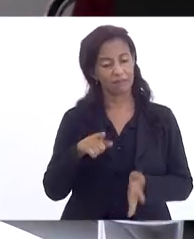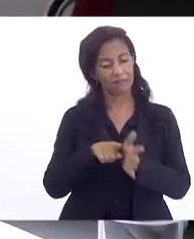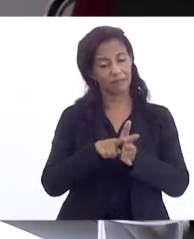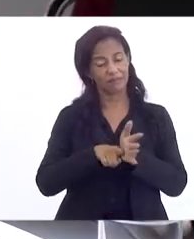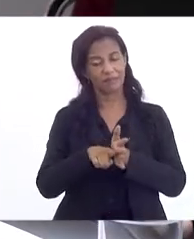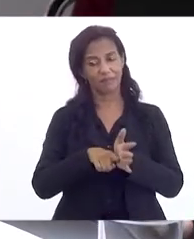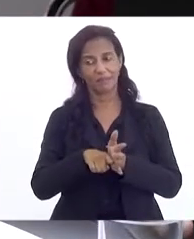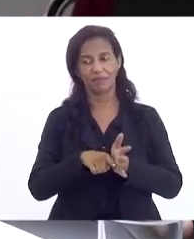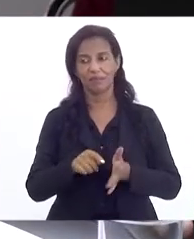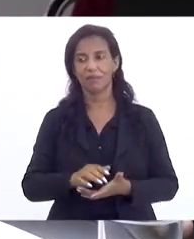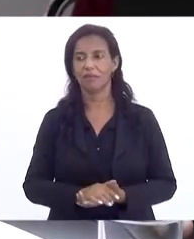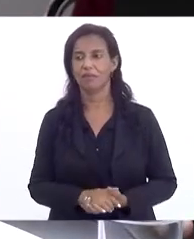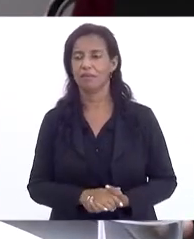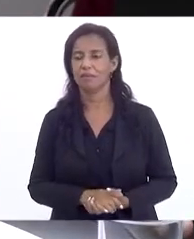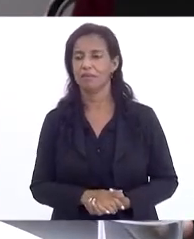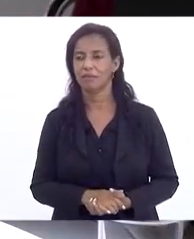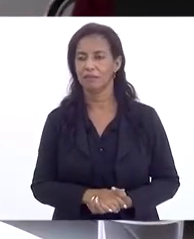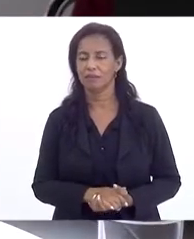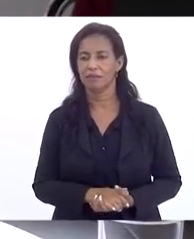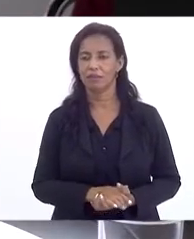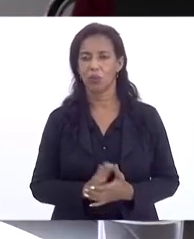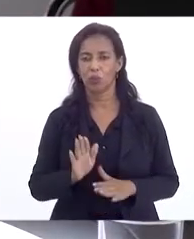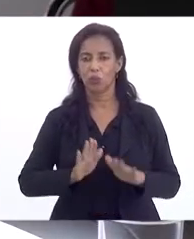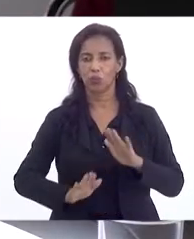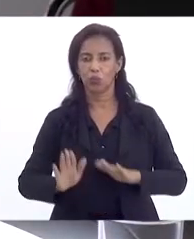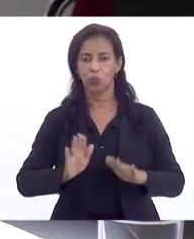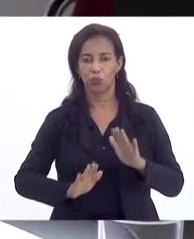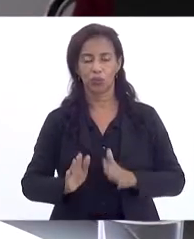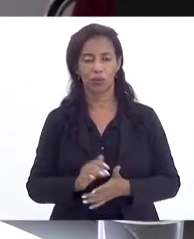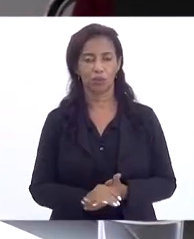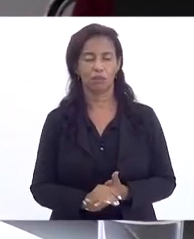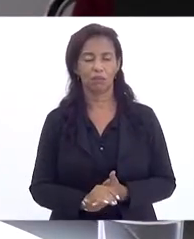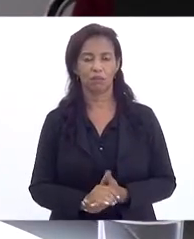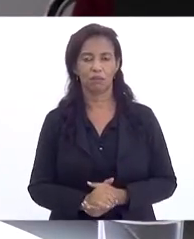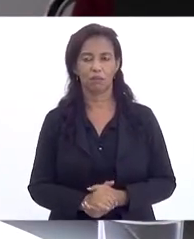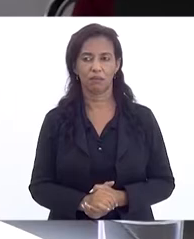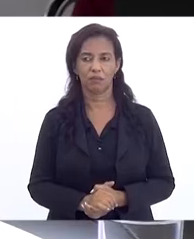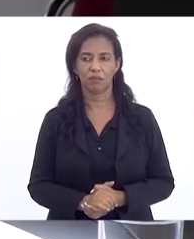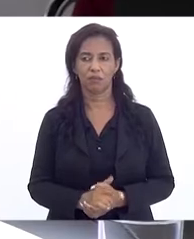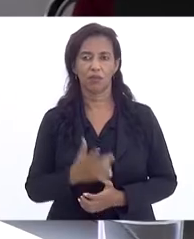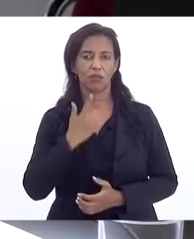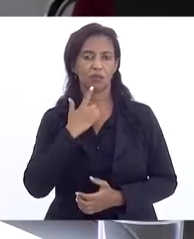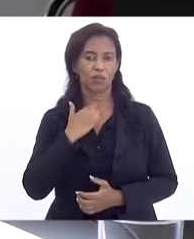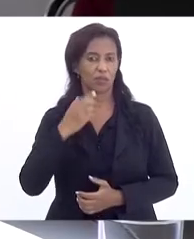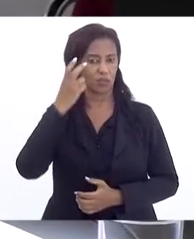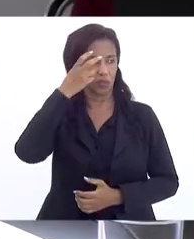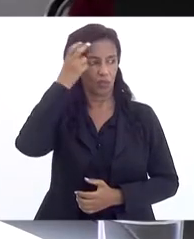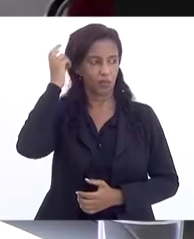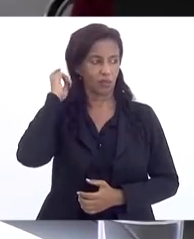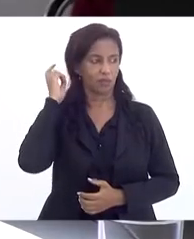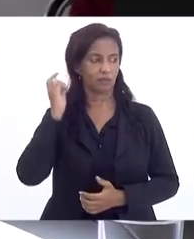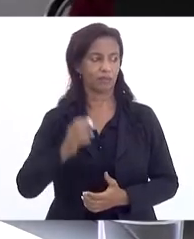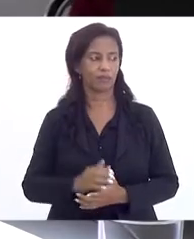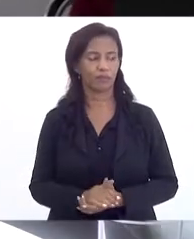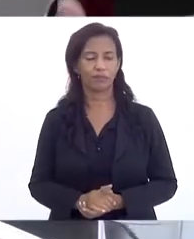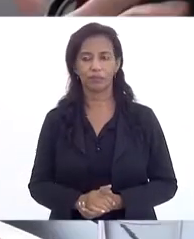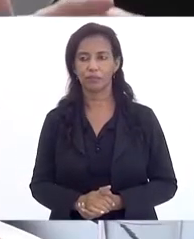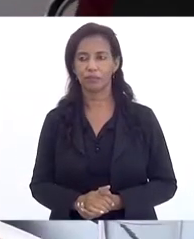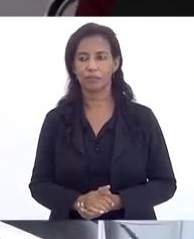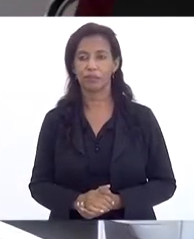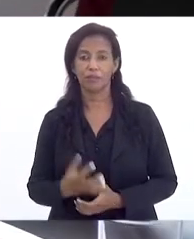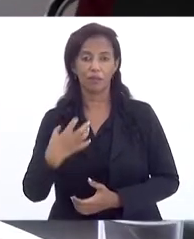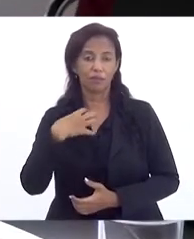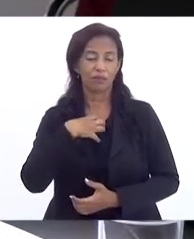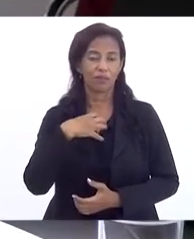essa questão com cuidado. O desejo da deputada Rosana Félix vem no